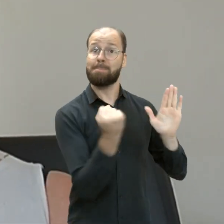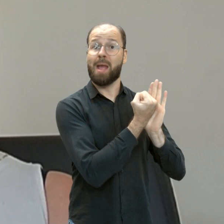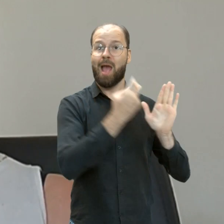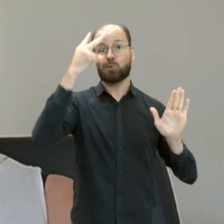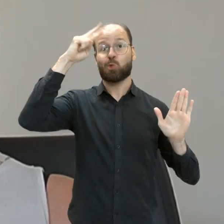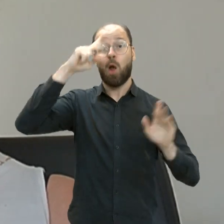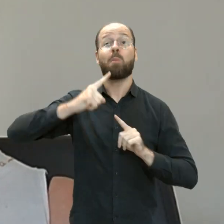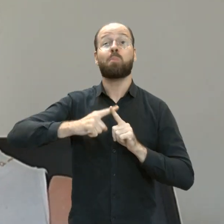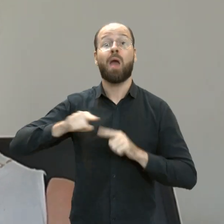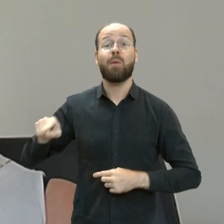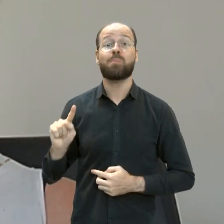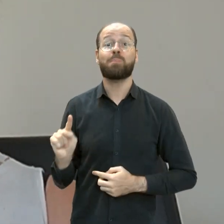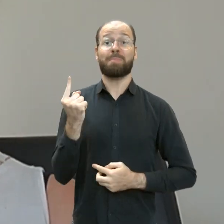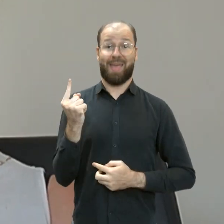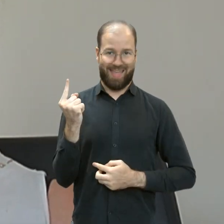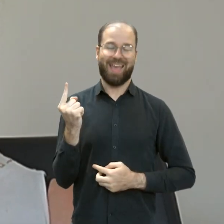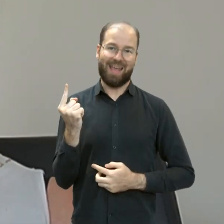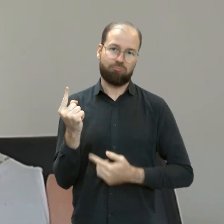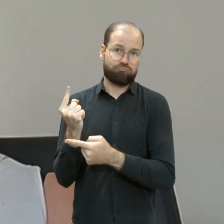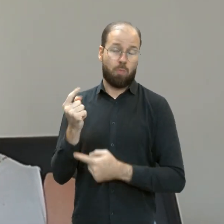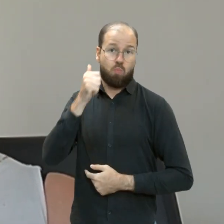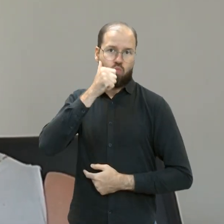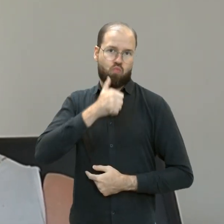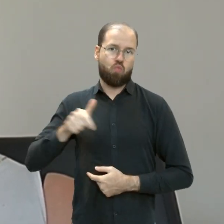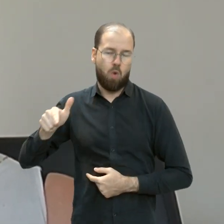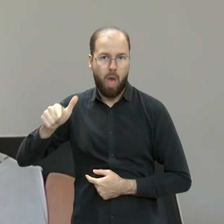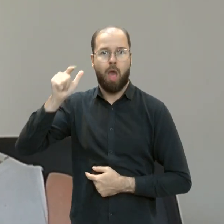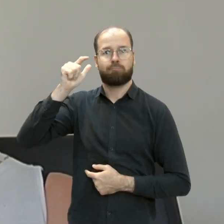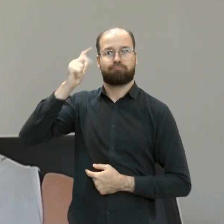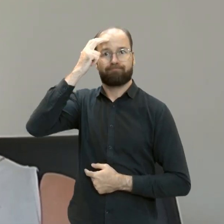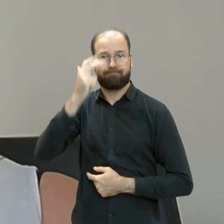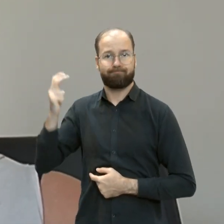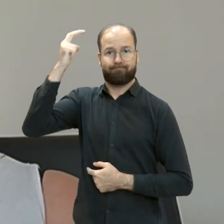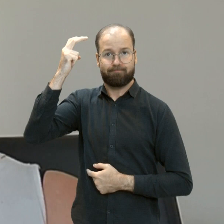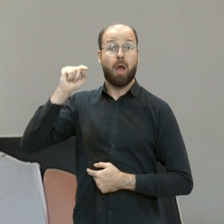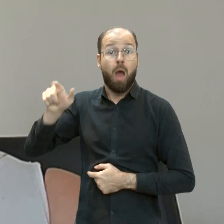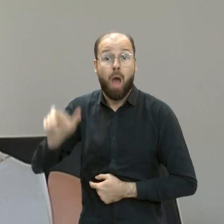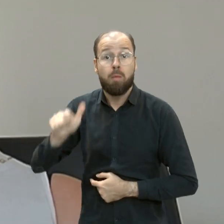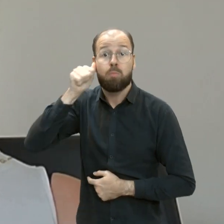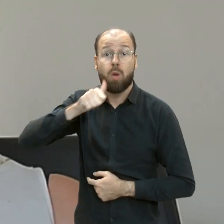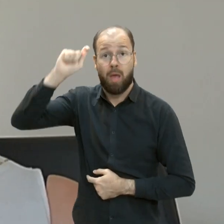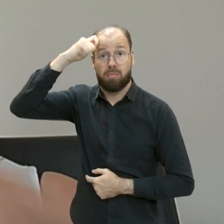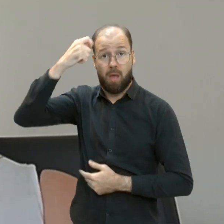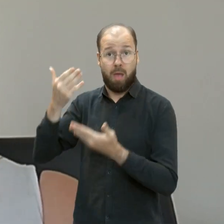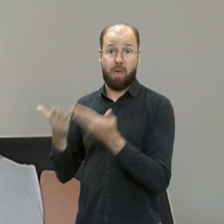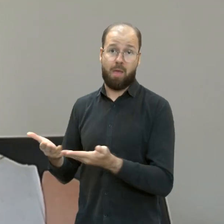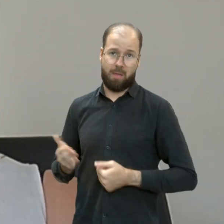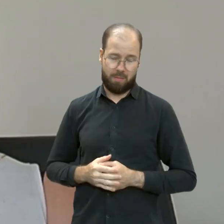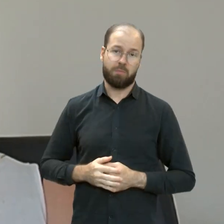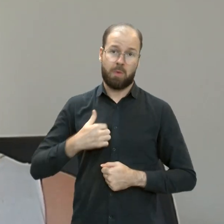pioneira nessa área, né? Uma mulher intelectual e uma mulher negra intelectual, né? E o que mais